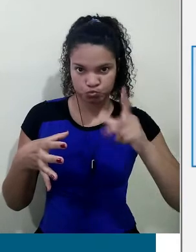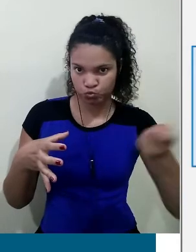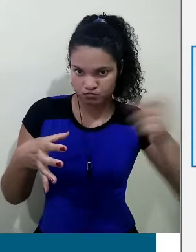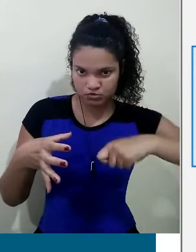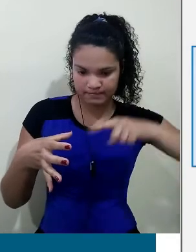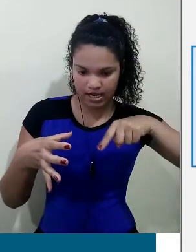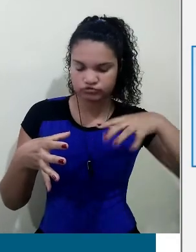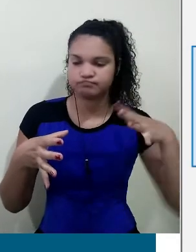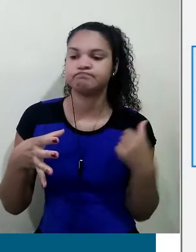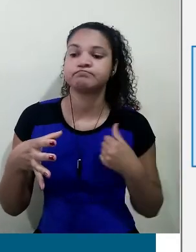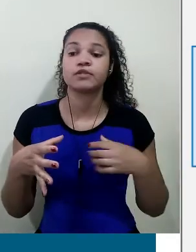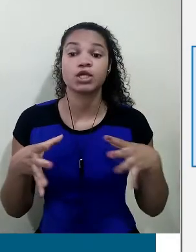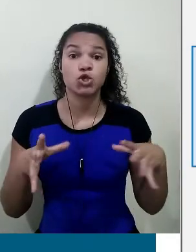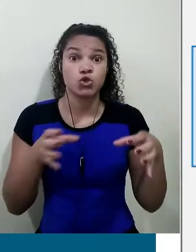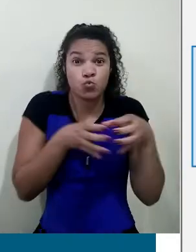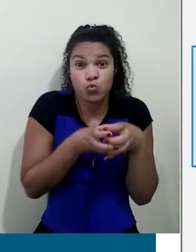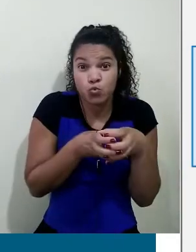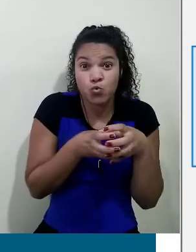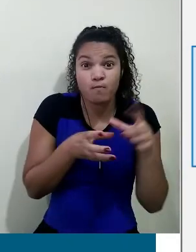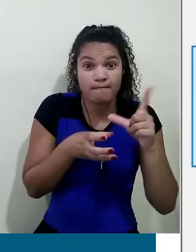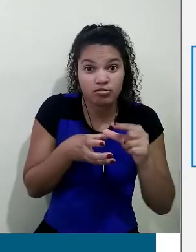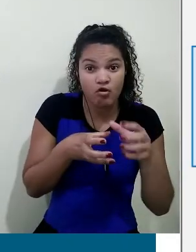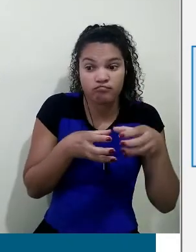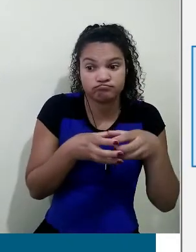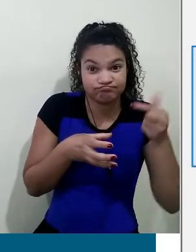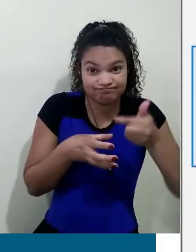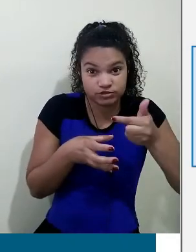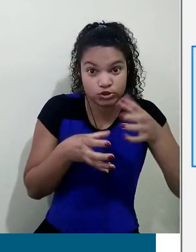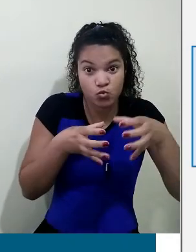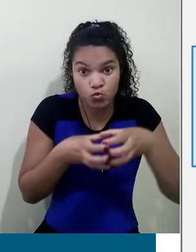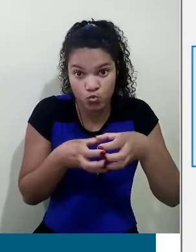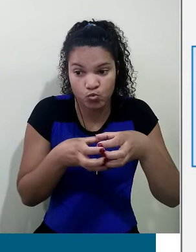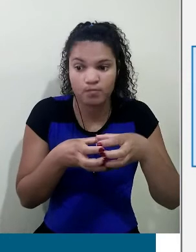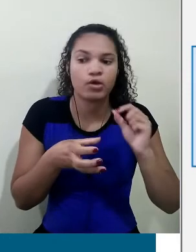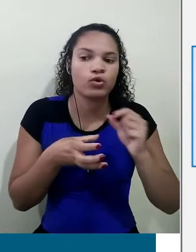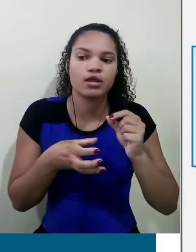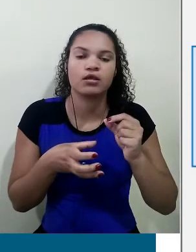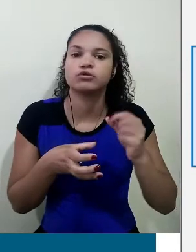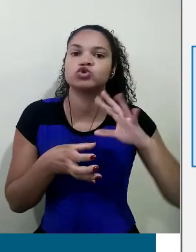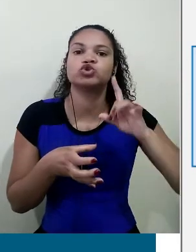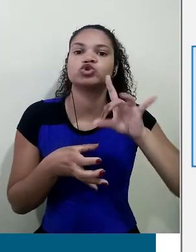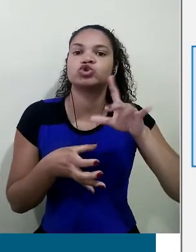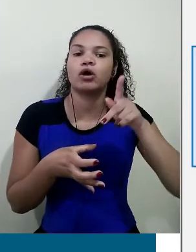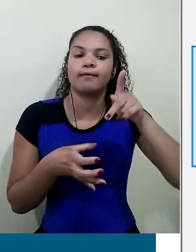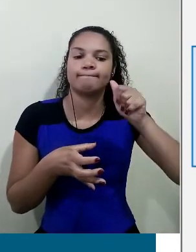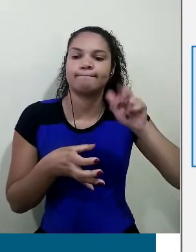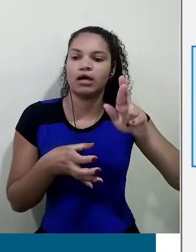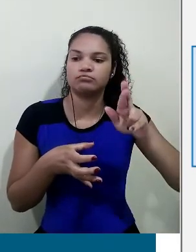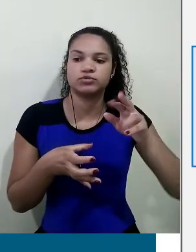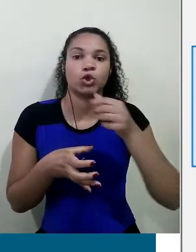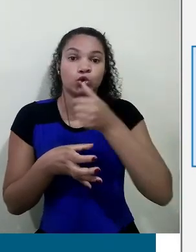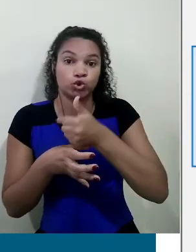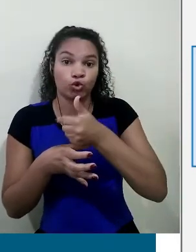os resultados possíveis, e o evento tirar número par como um subconjunto do conjunto espaço amostral.